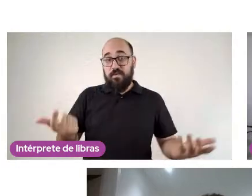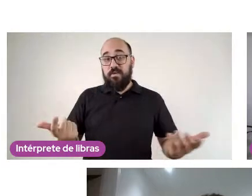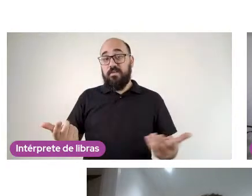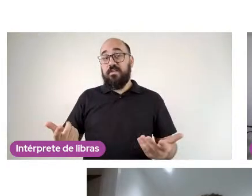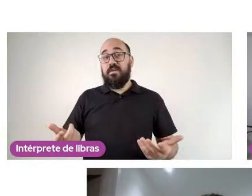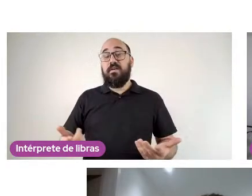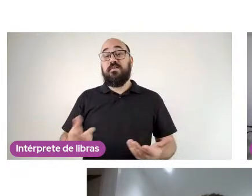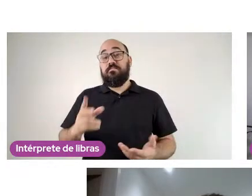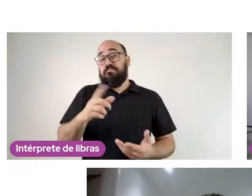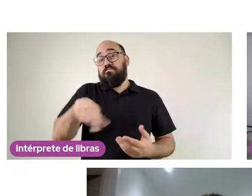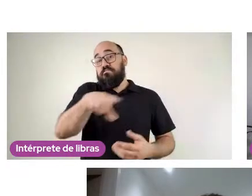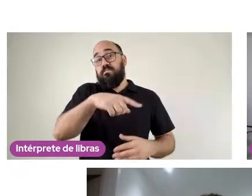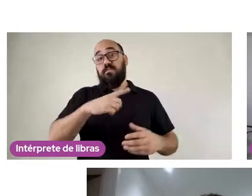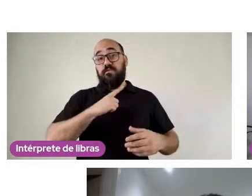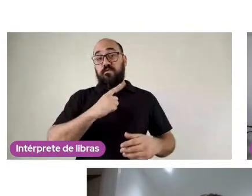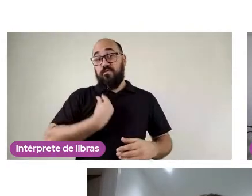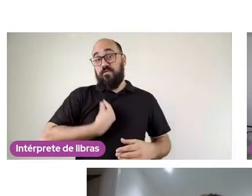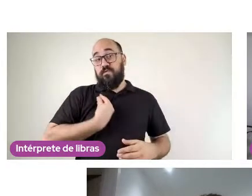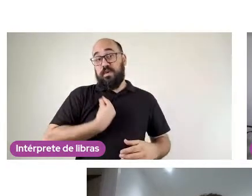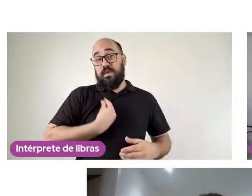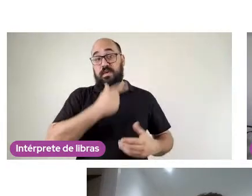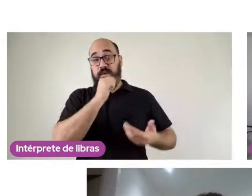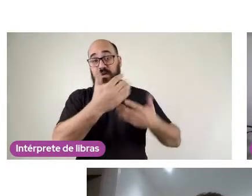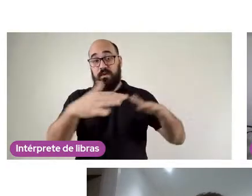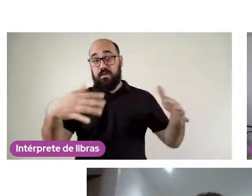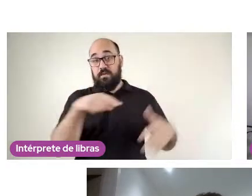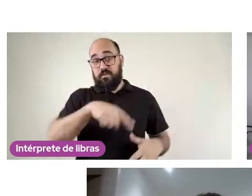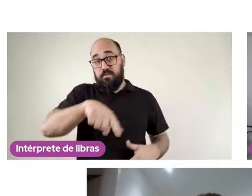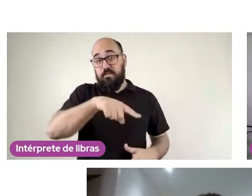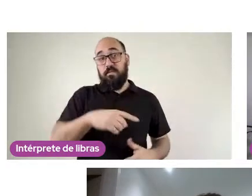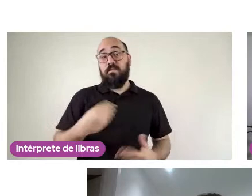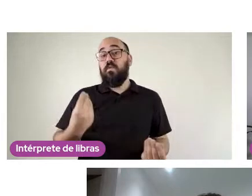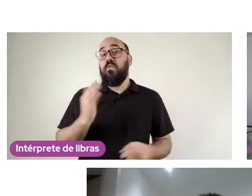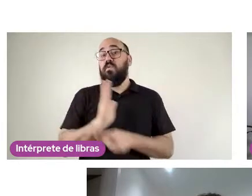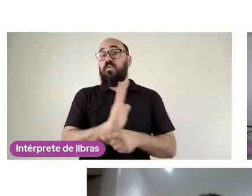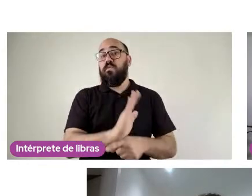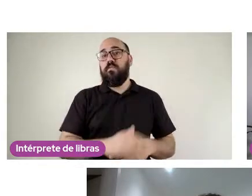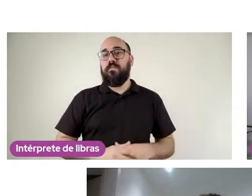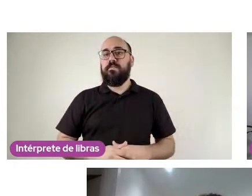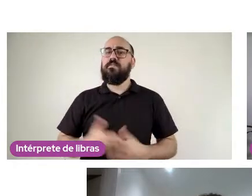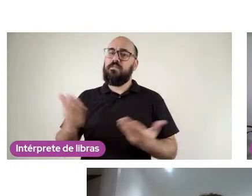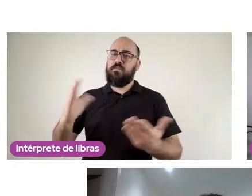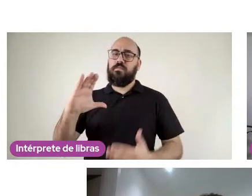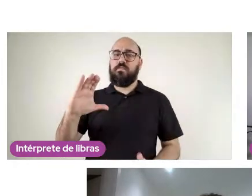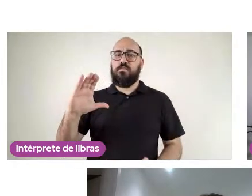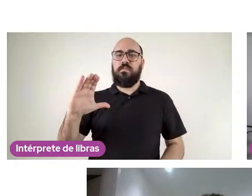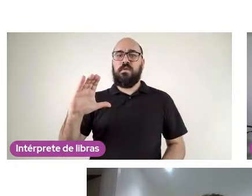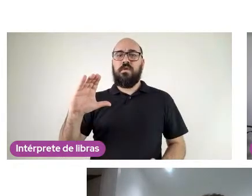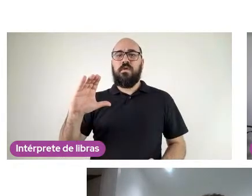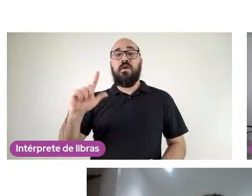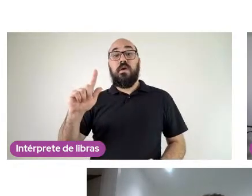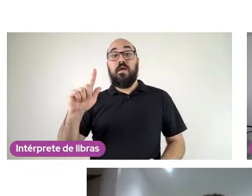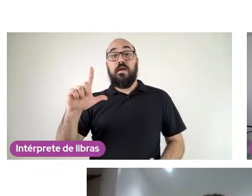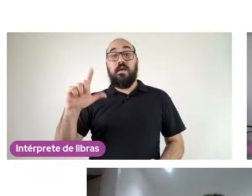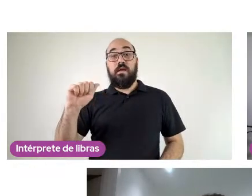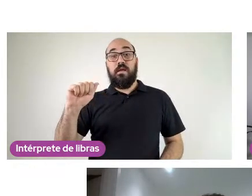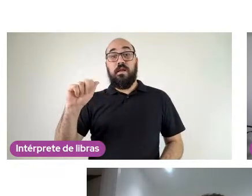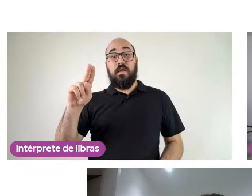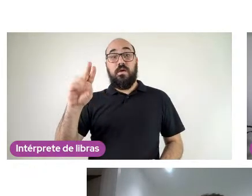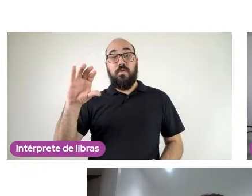na vida marinha, né? Então, a gente pode dar continuidade com o Glauco. Glauco, se você tiver alguma apresentação, você pode